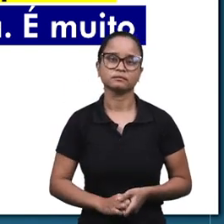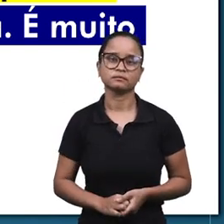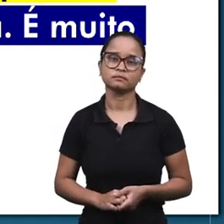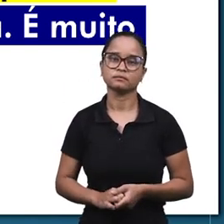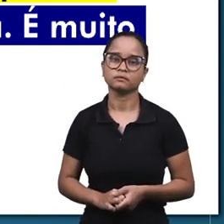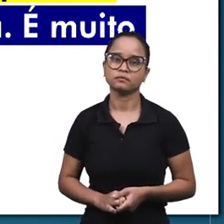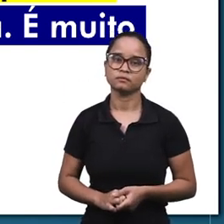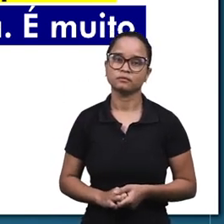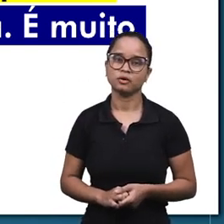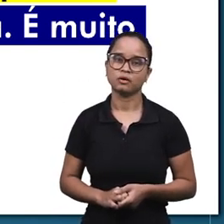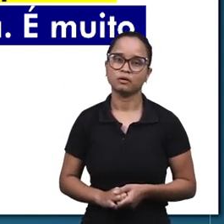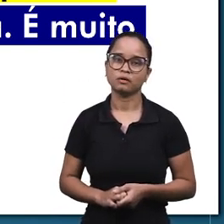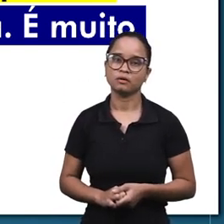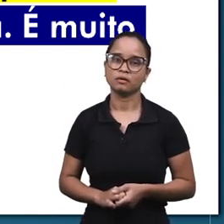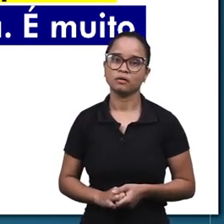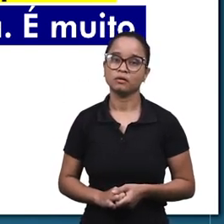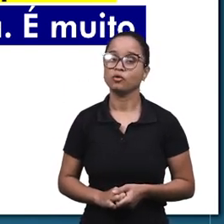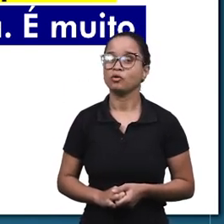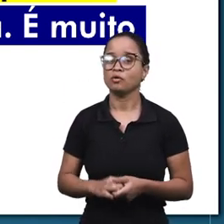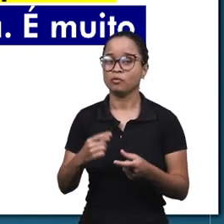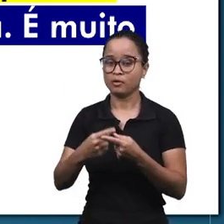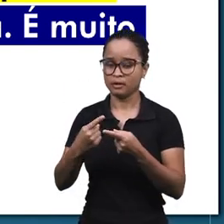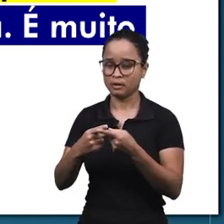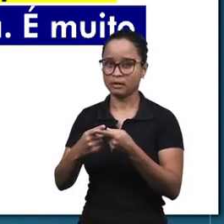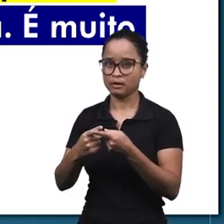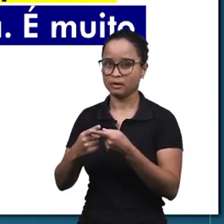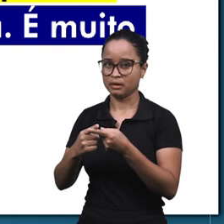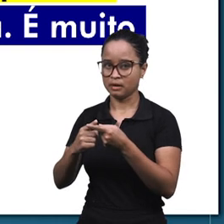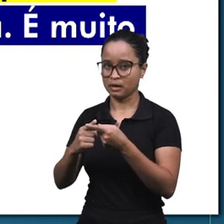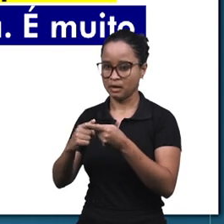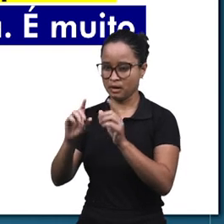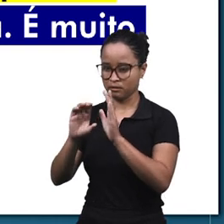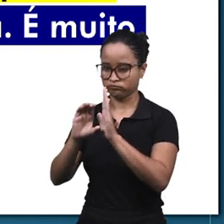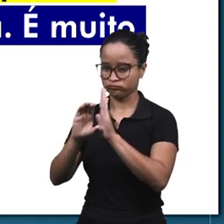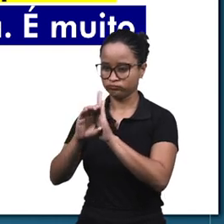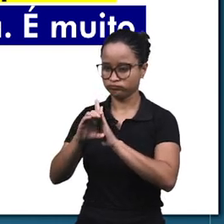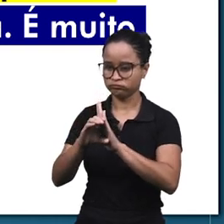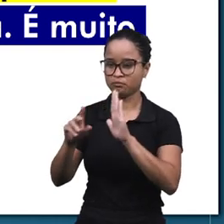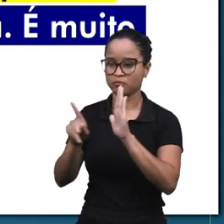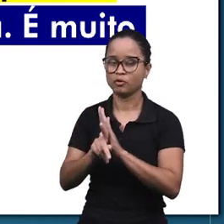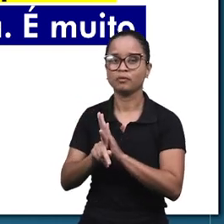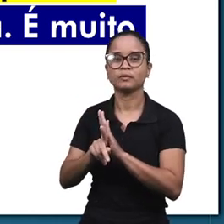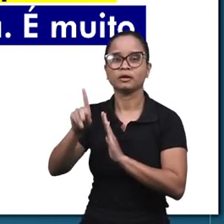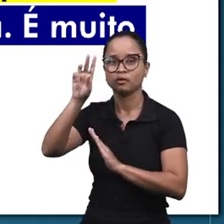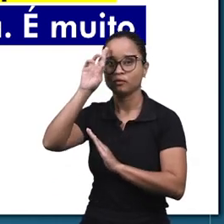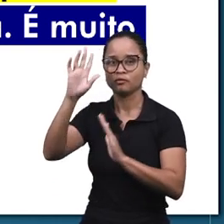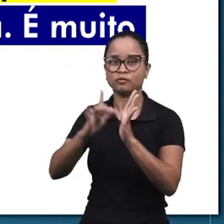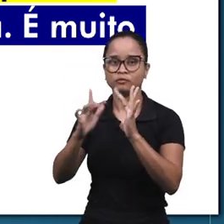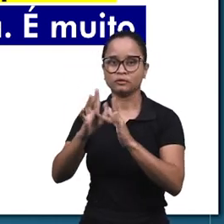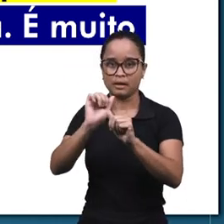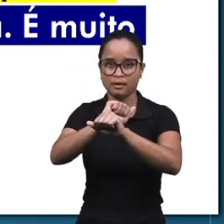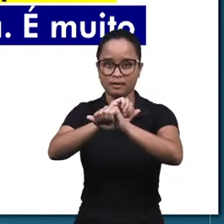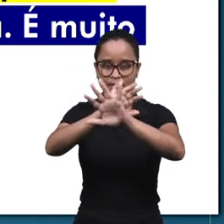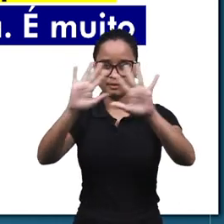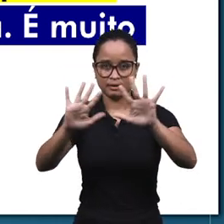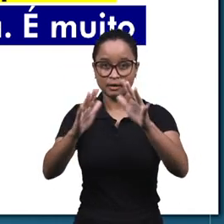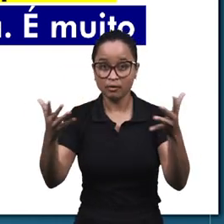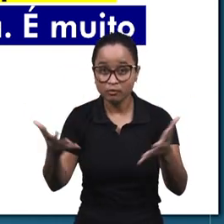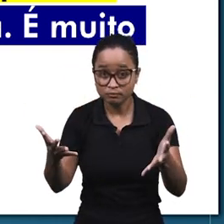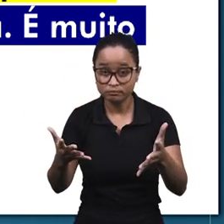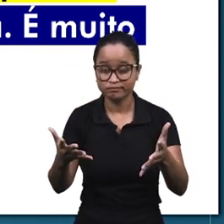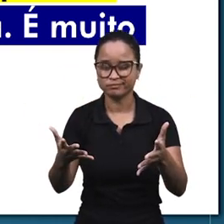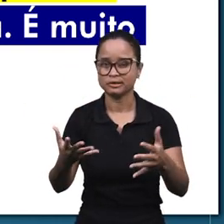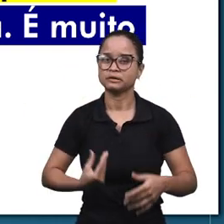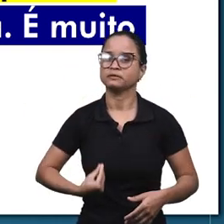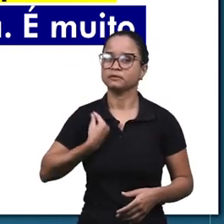dizendo: a contextualização feita por Jesus é muito clara e é muito atual, é